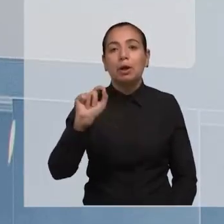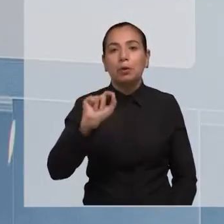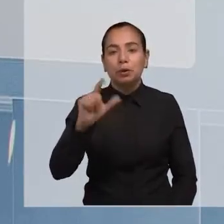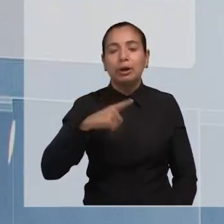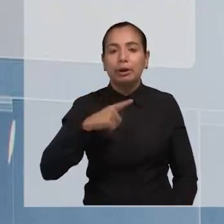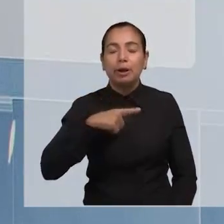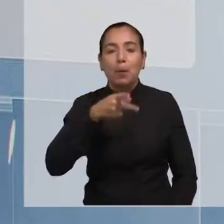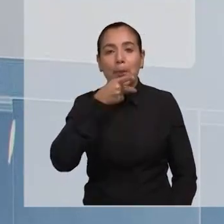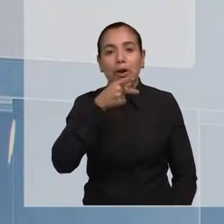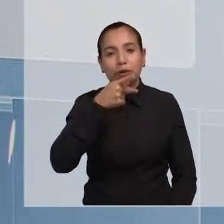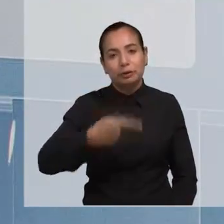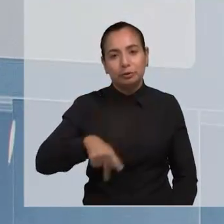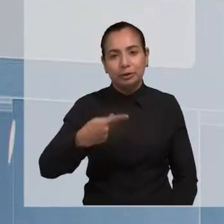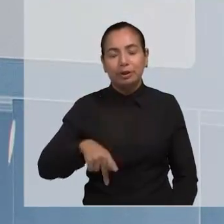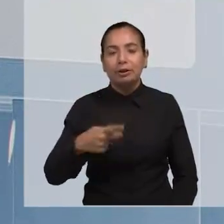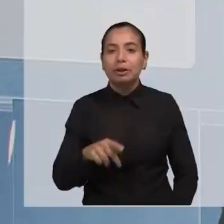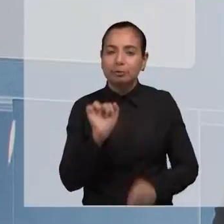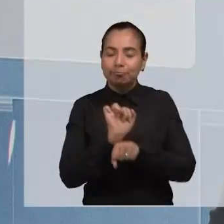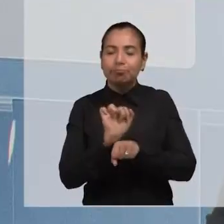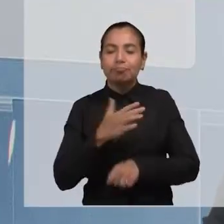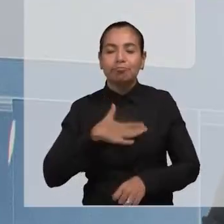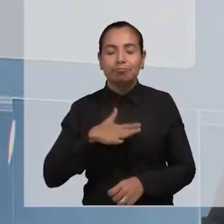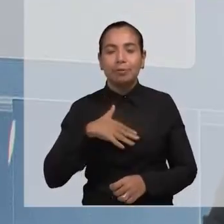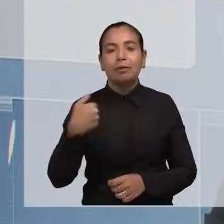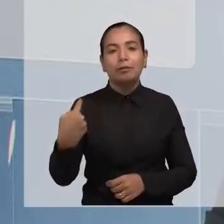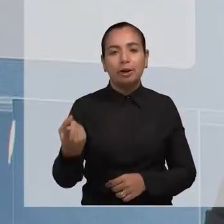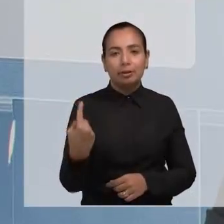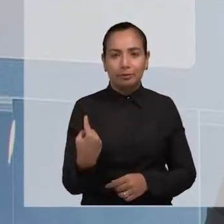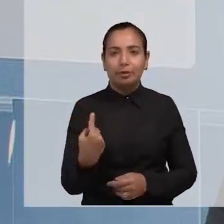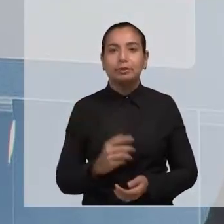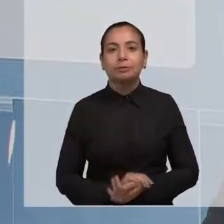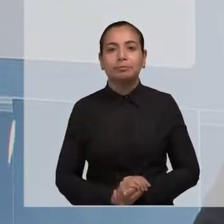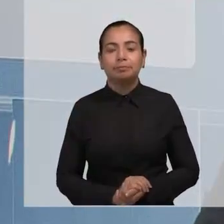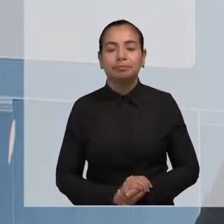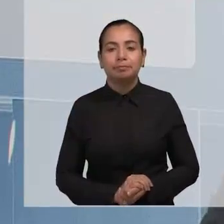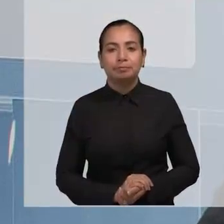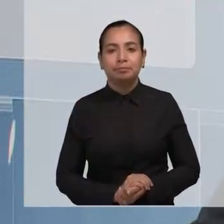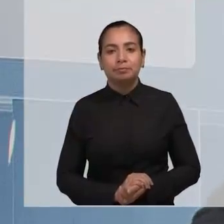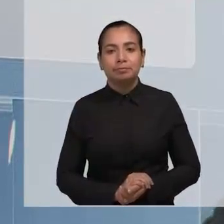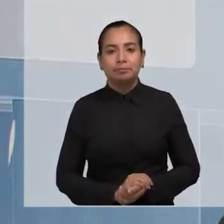dos partidos aqui no estado do Ceará. Há um instante só, a gente volta já, não sai daí não.